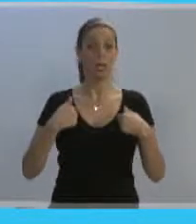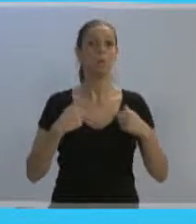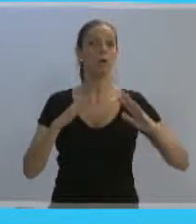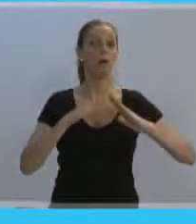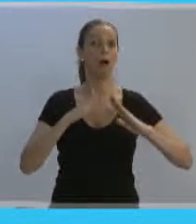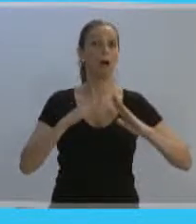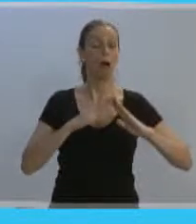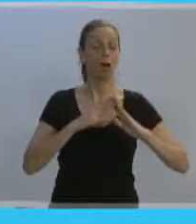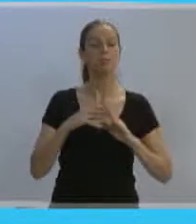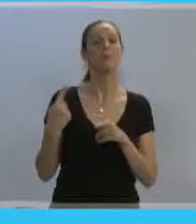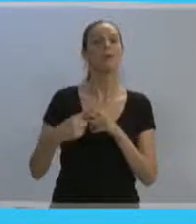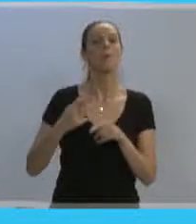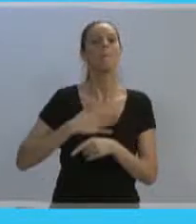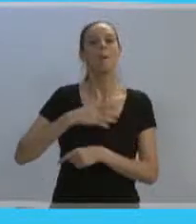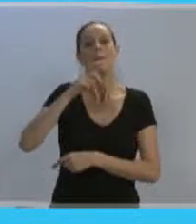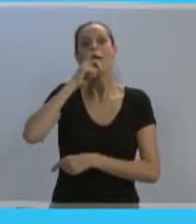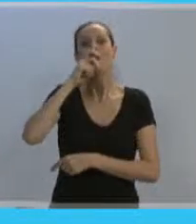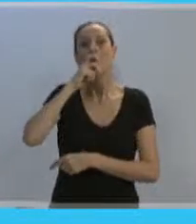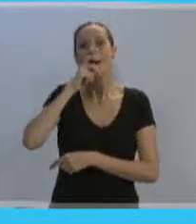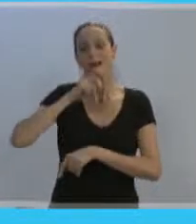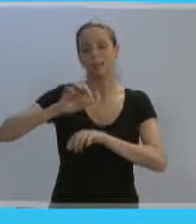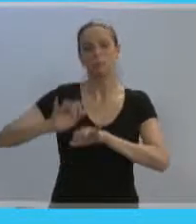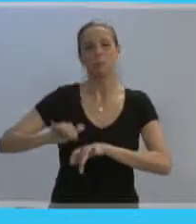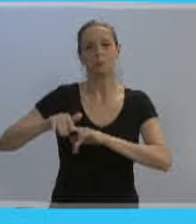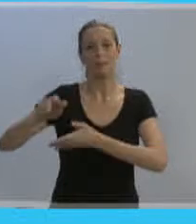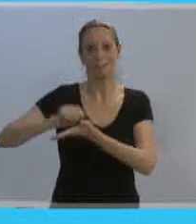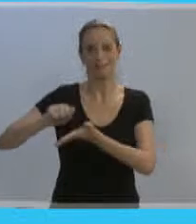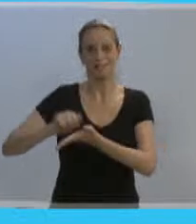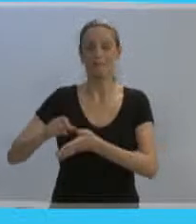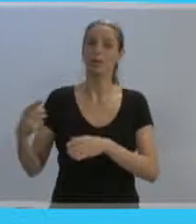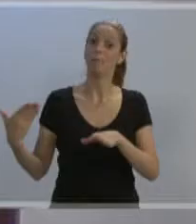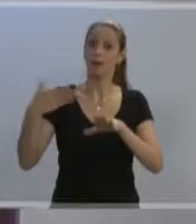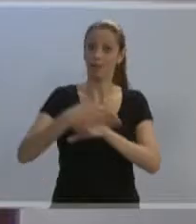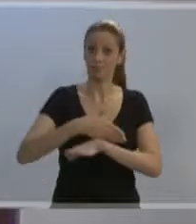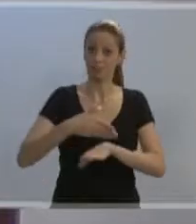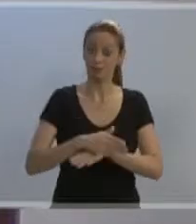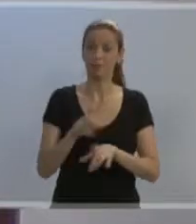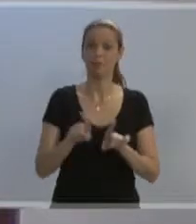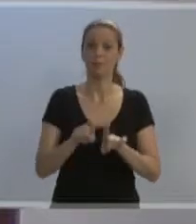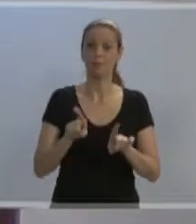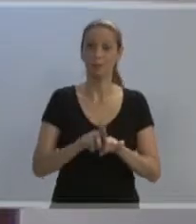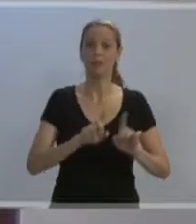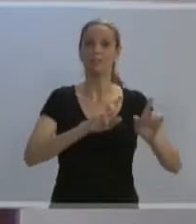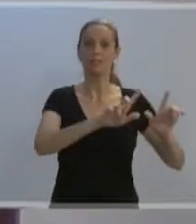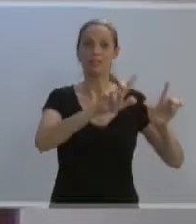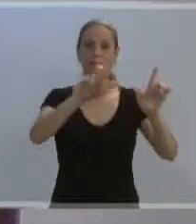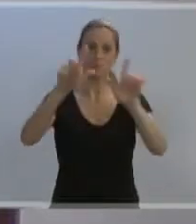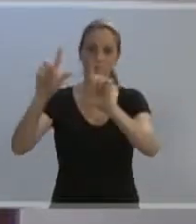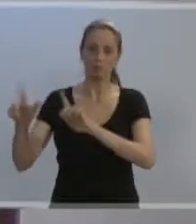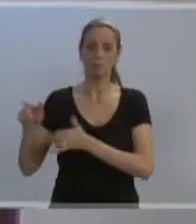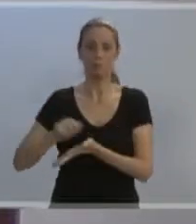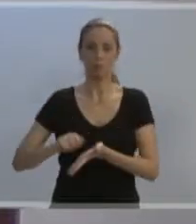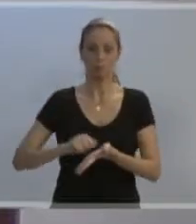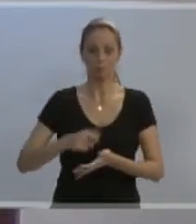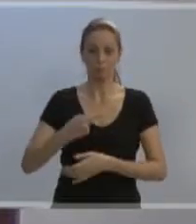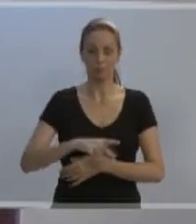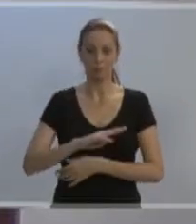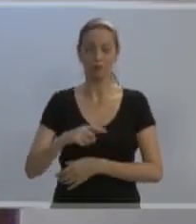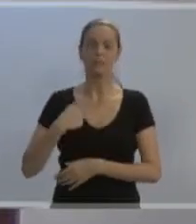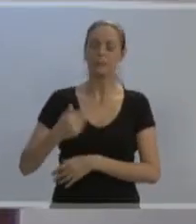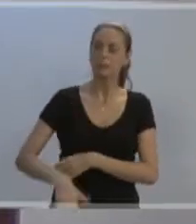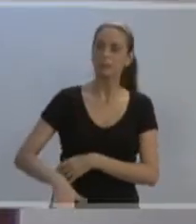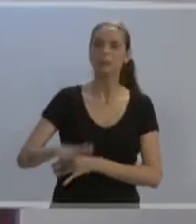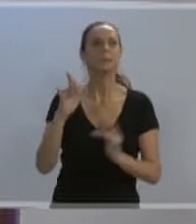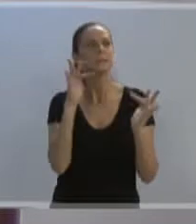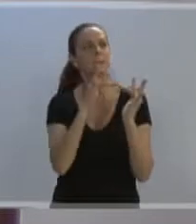casa. Meu pai é escritor, está aqui, inclusive, hoje fazendo parte aqui também da exposição dos escritores de Blumenau. Então, desde pequeno, eu sempre